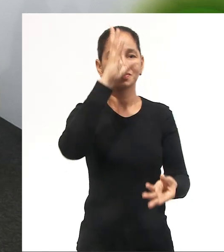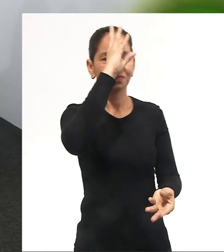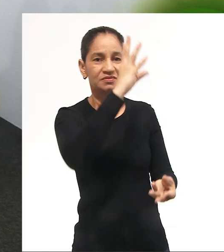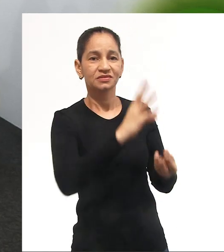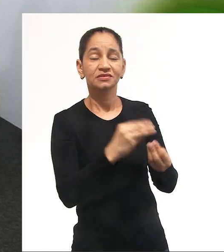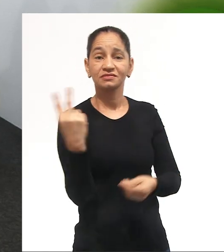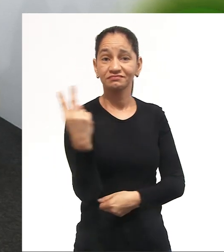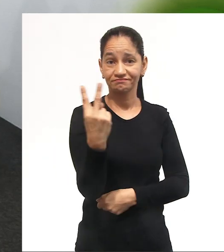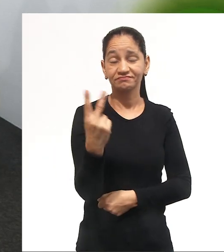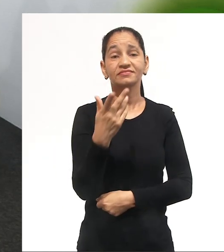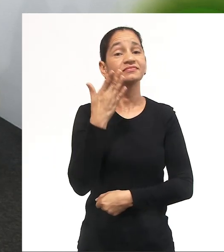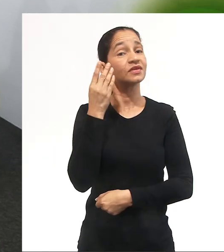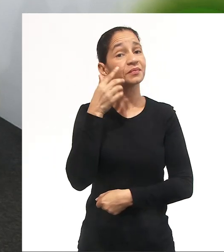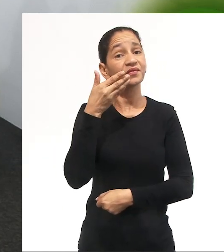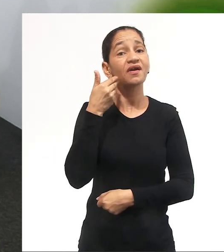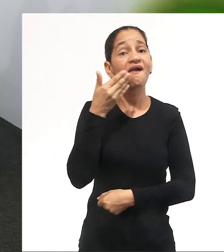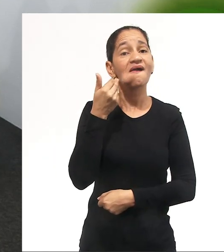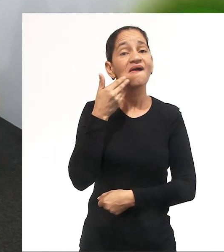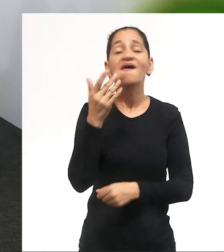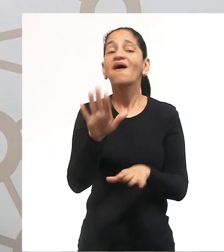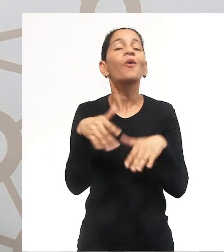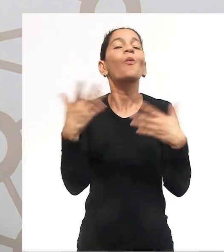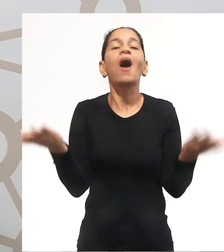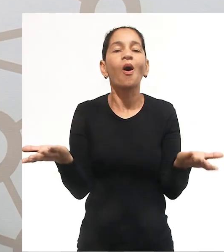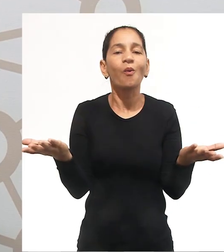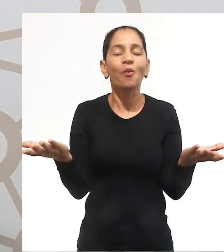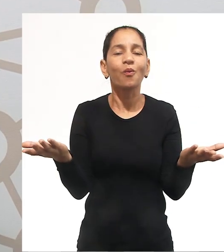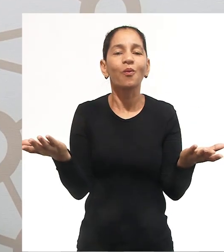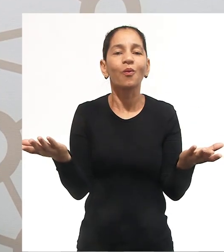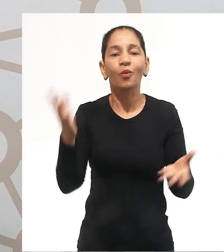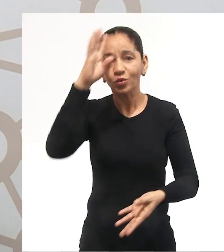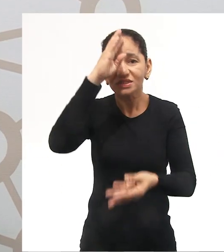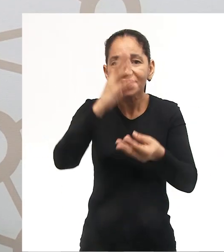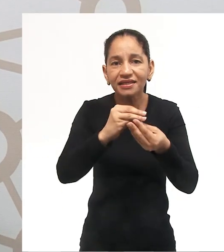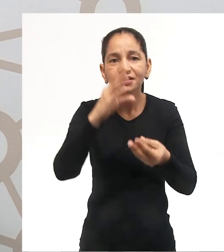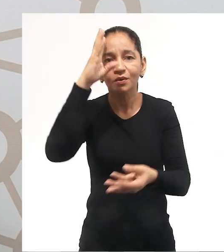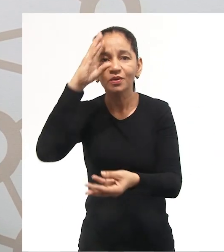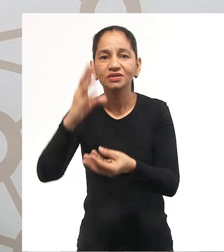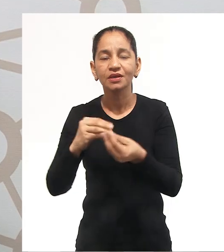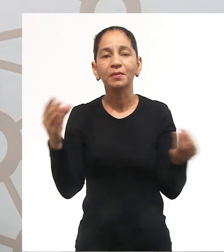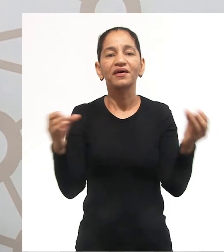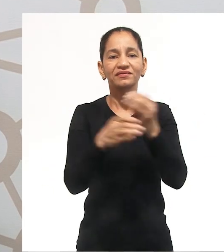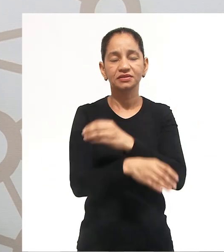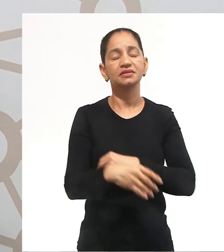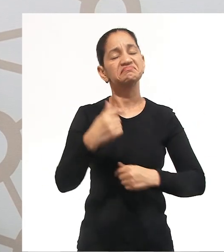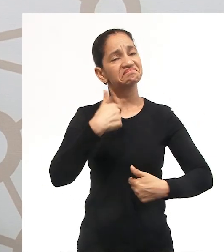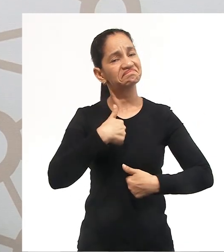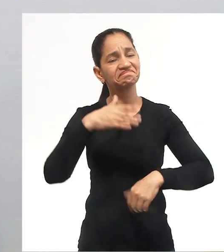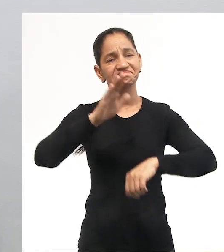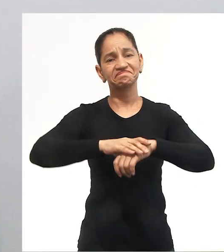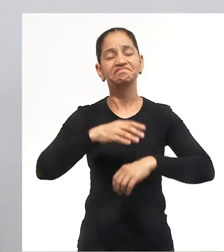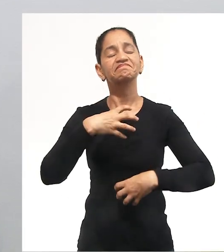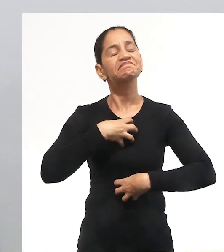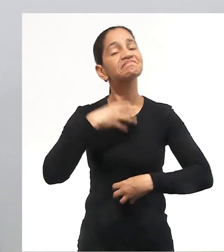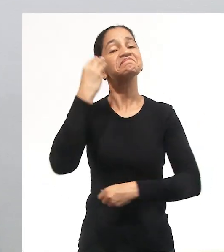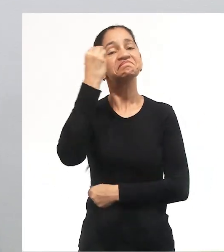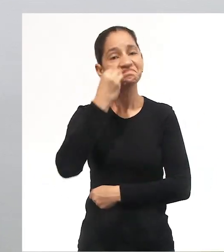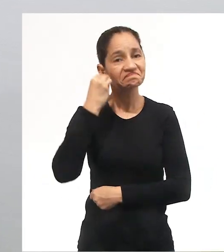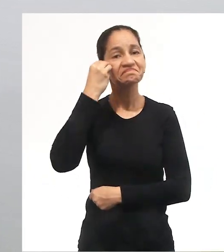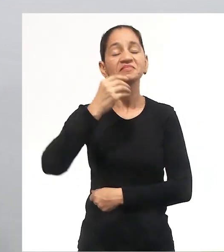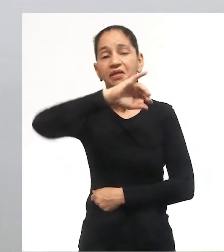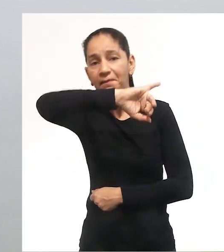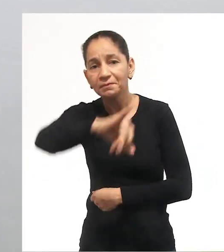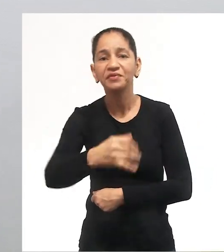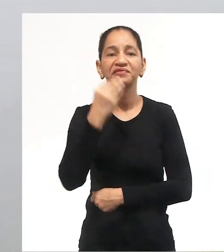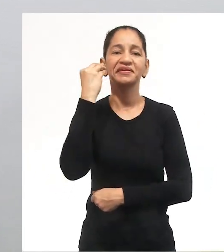estamos falando de prática de pesquisa, né? Toda pesquisa termina com considerações finais. Bom, professora, eu só tenho a agradecer a oportunidade